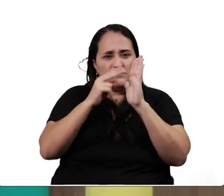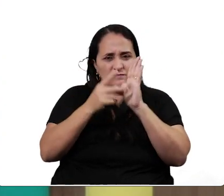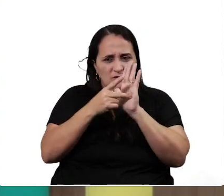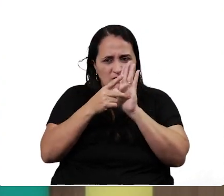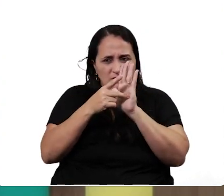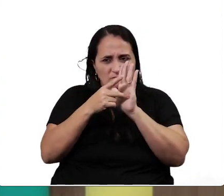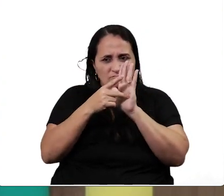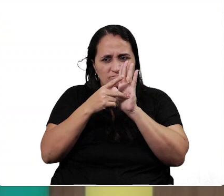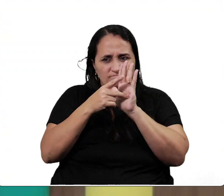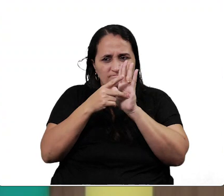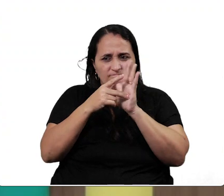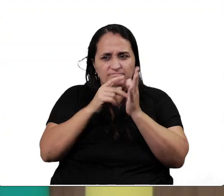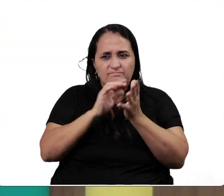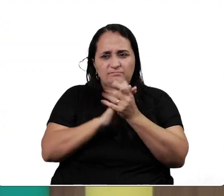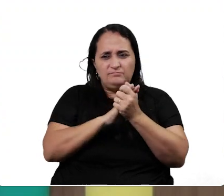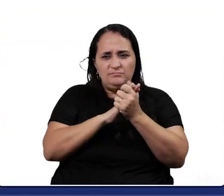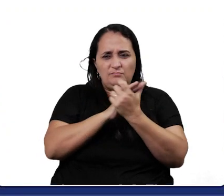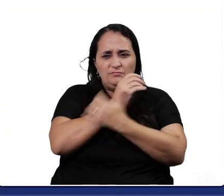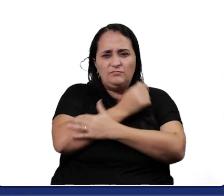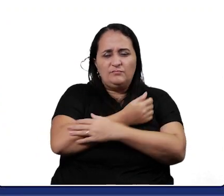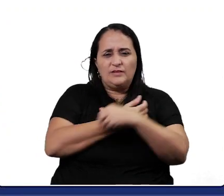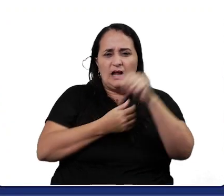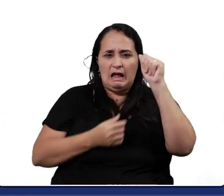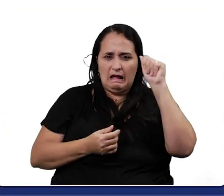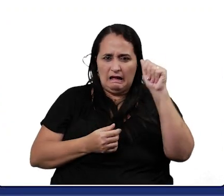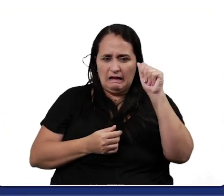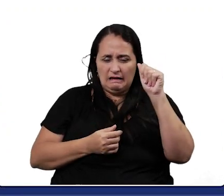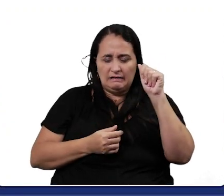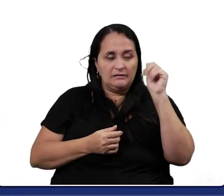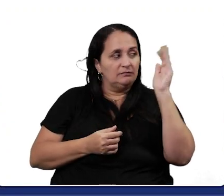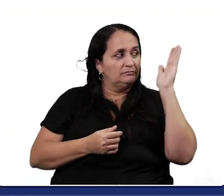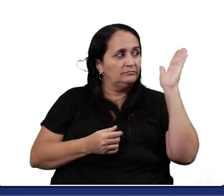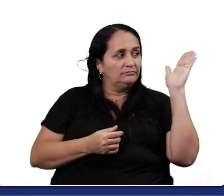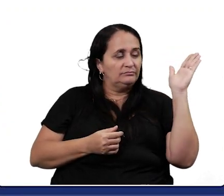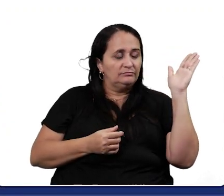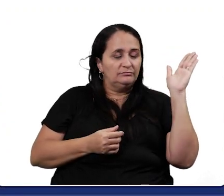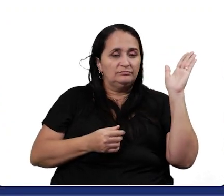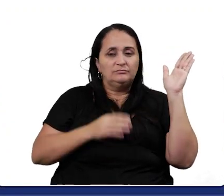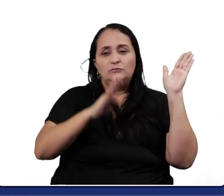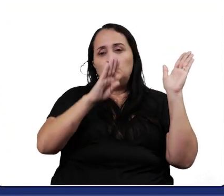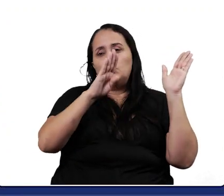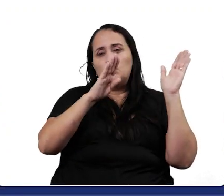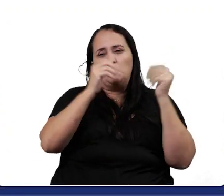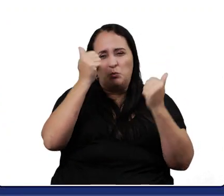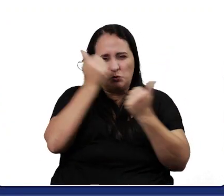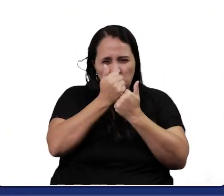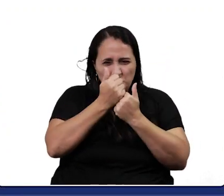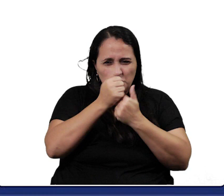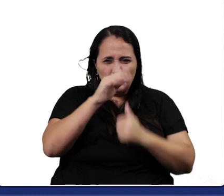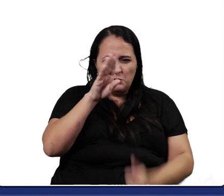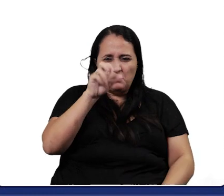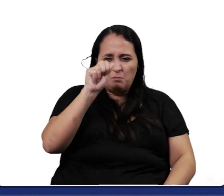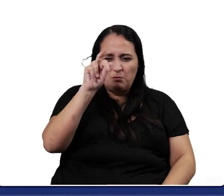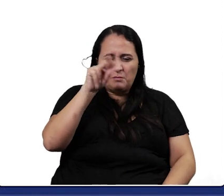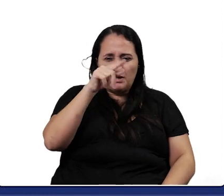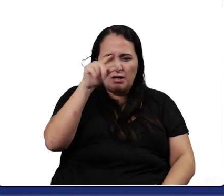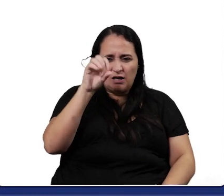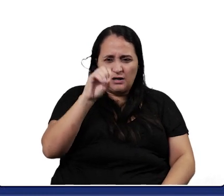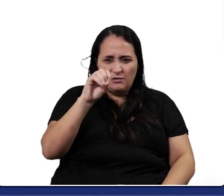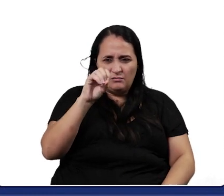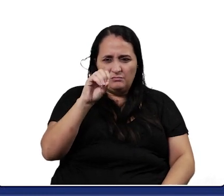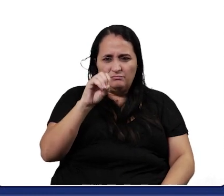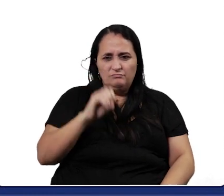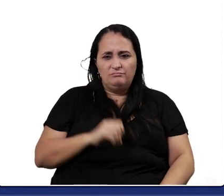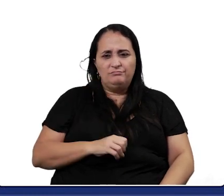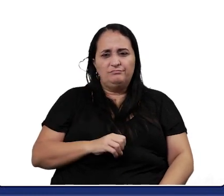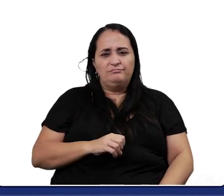o quê? Né? Letra A. Ela está substituindo o Barão de Coubertin.